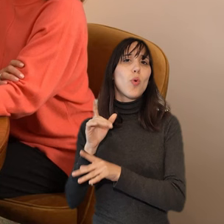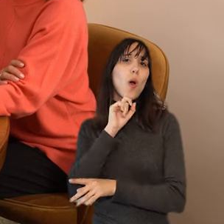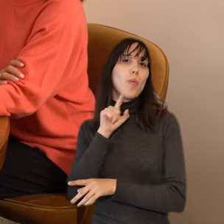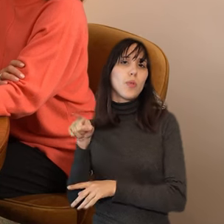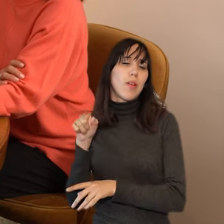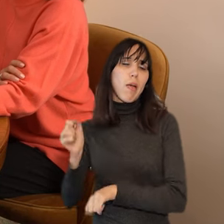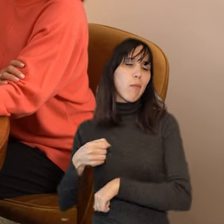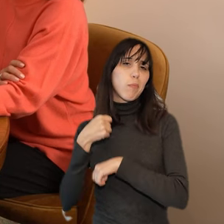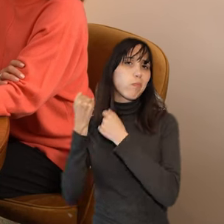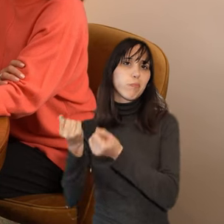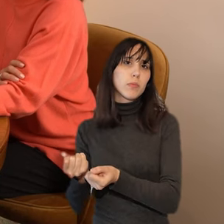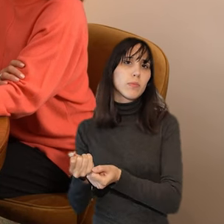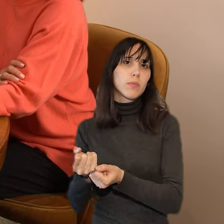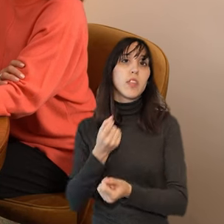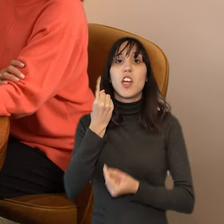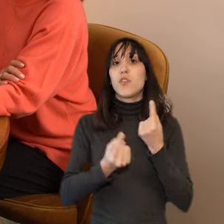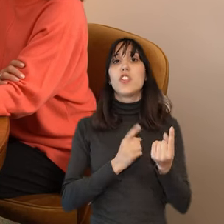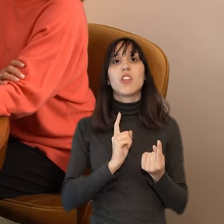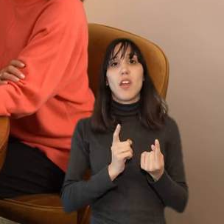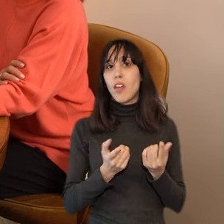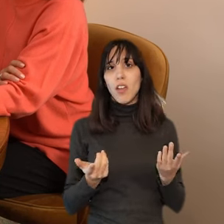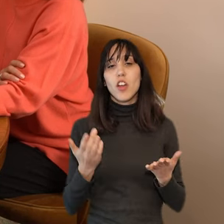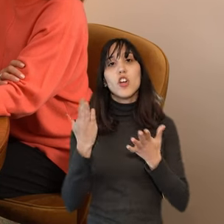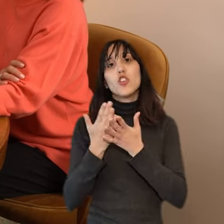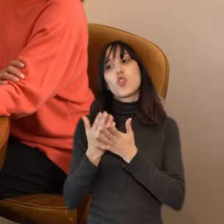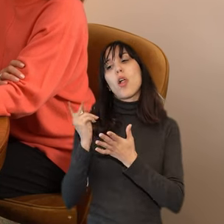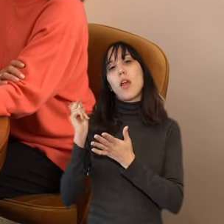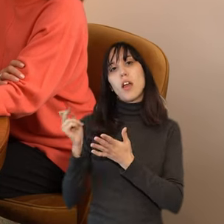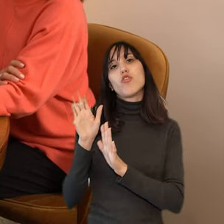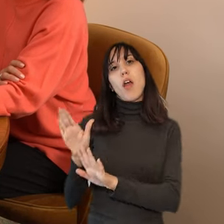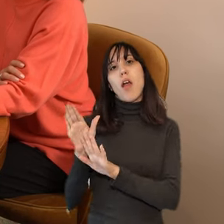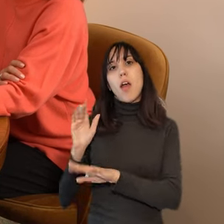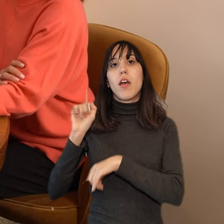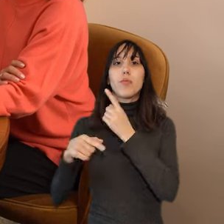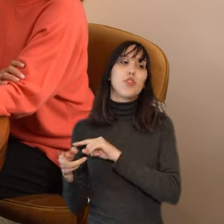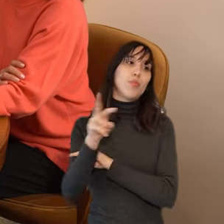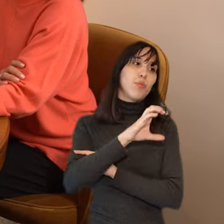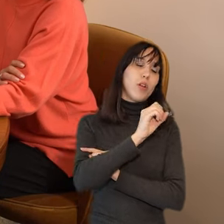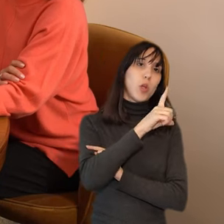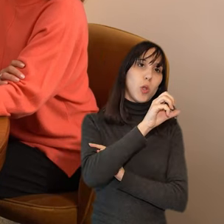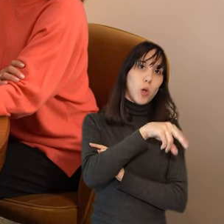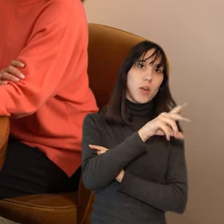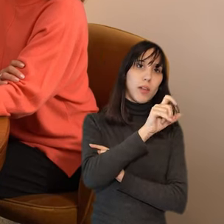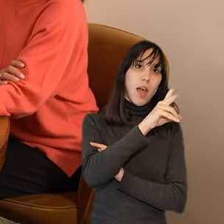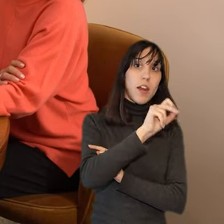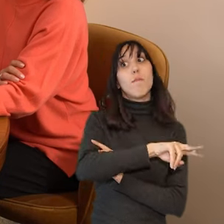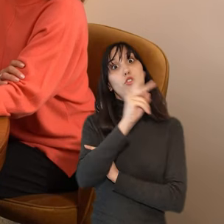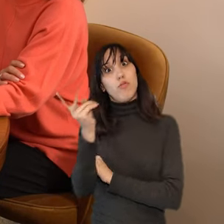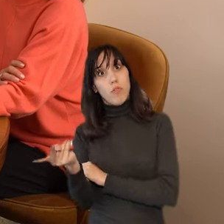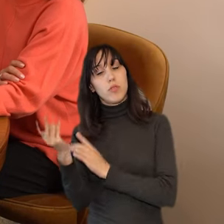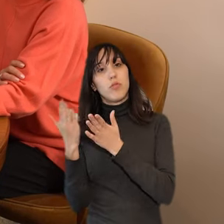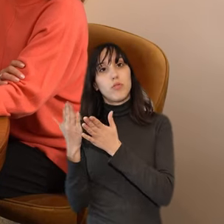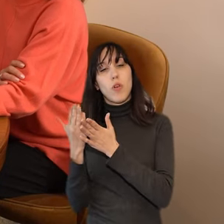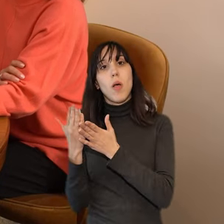eh e muitas vezes acontece isso muitas vezes estão na escola durante uns anos depois estão na colar e depois voltam e